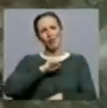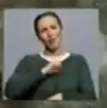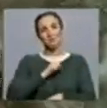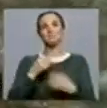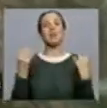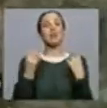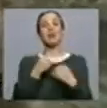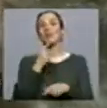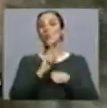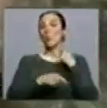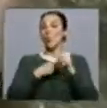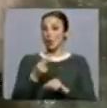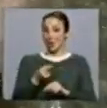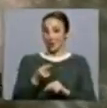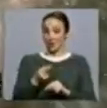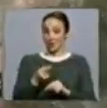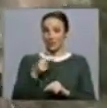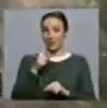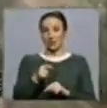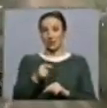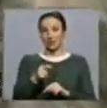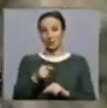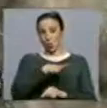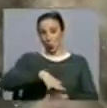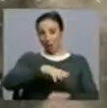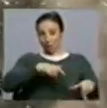e diz que nesta maternidade nós temos